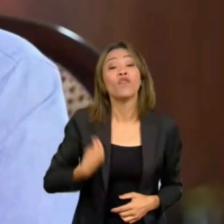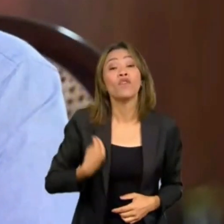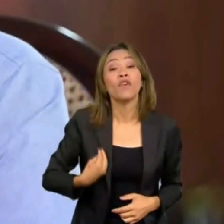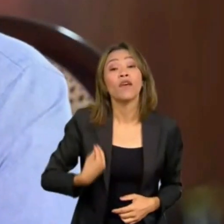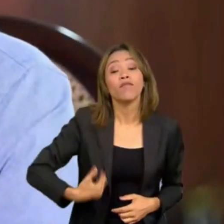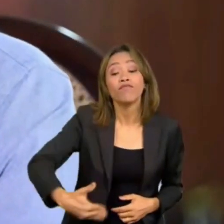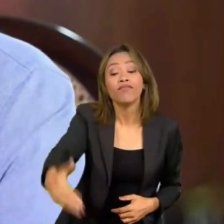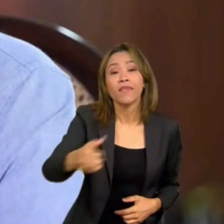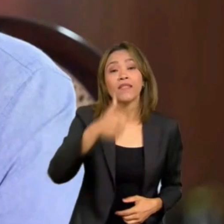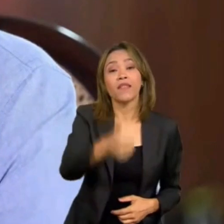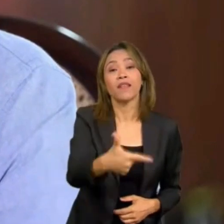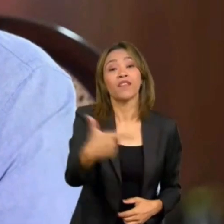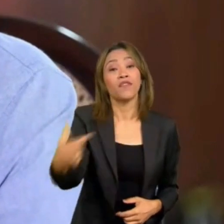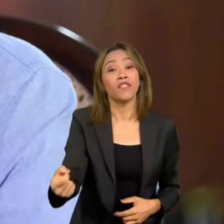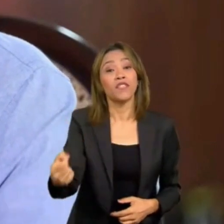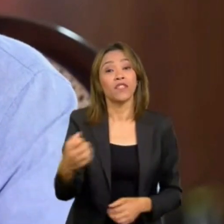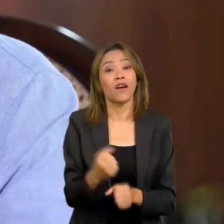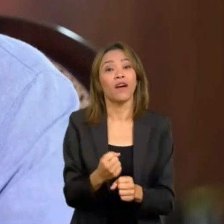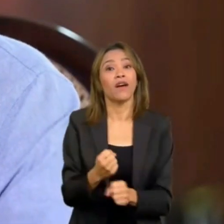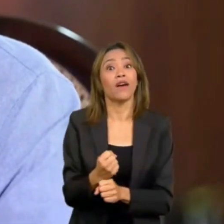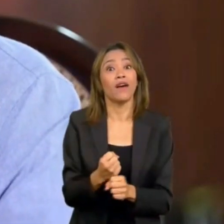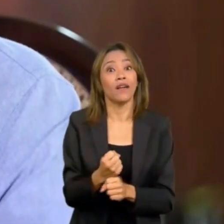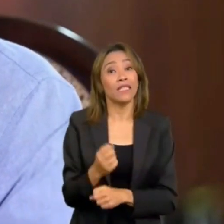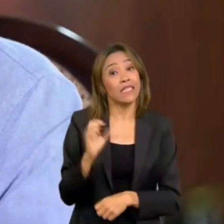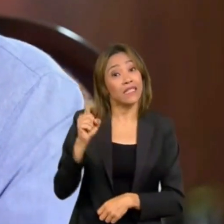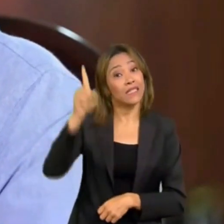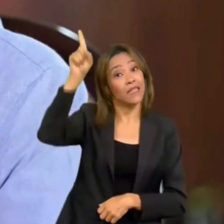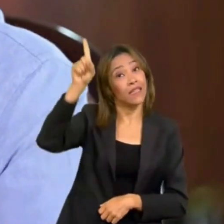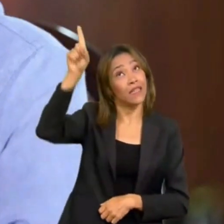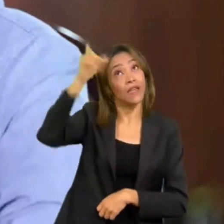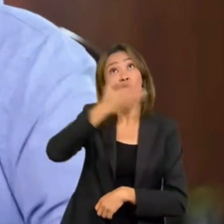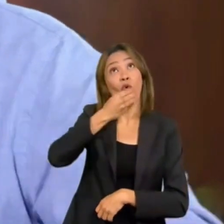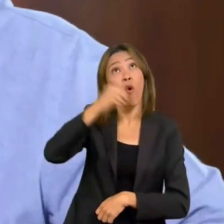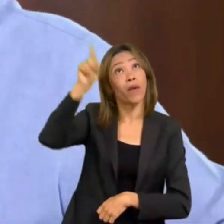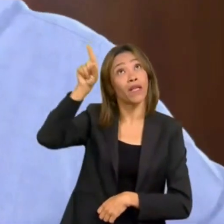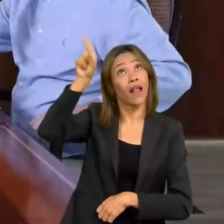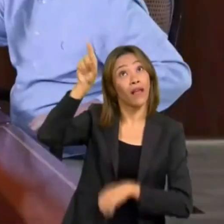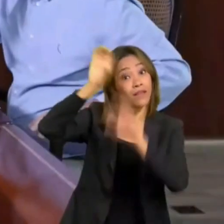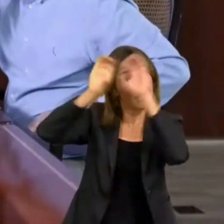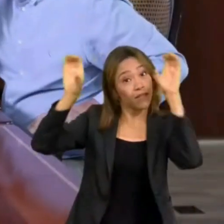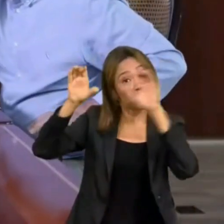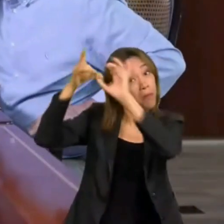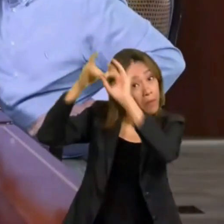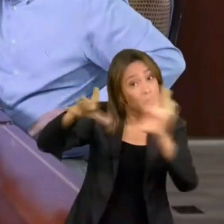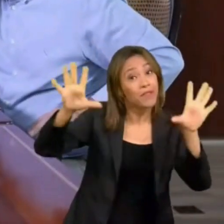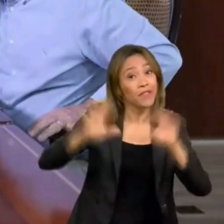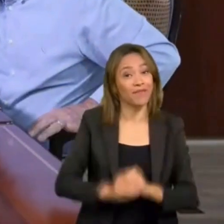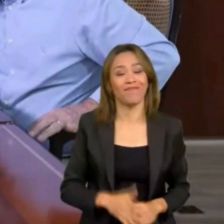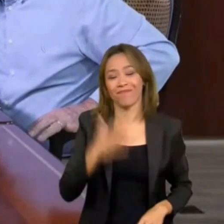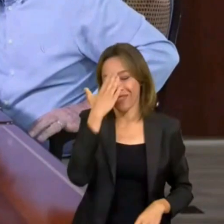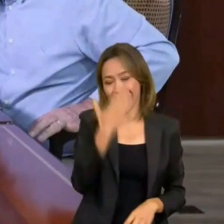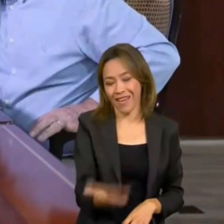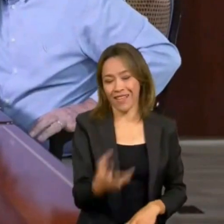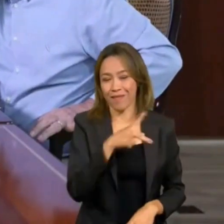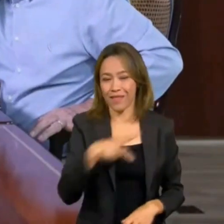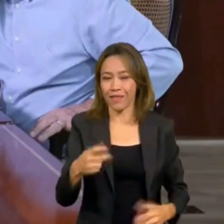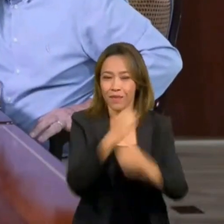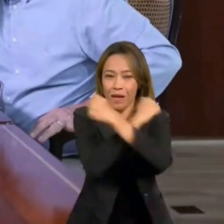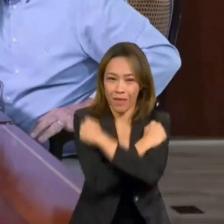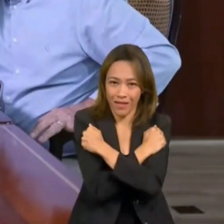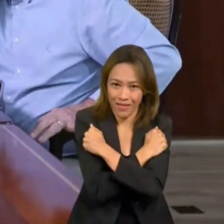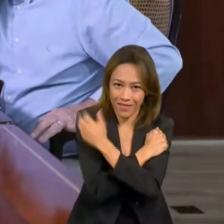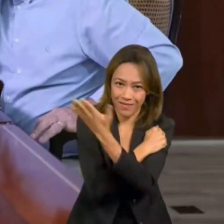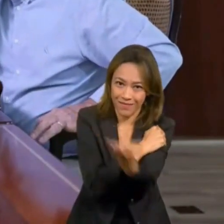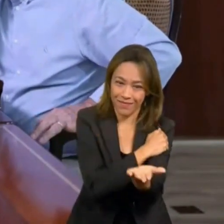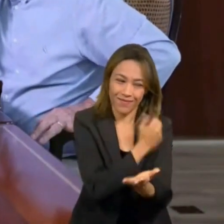anos, se o homem que está lá em cima permitir. Valeu, presidente. Obrigado, tá? Um abraço, show, uma bela